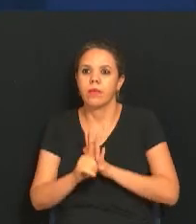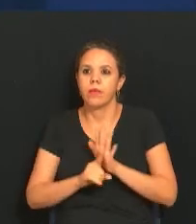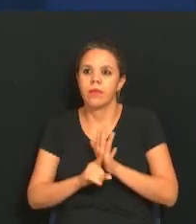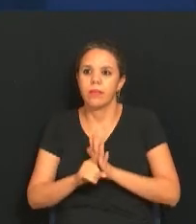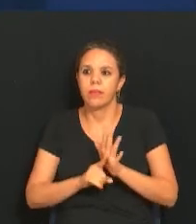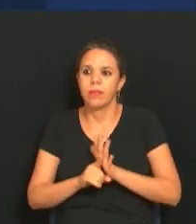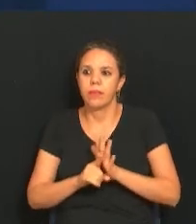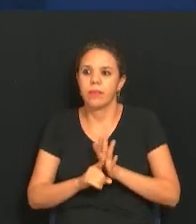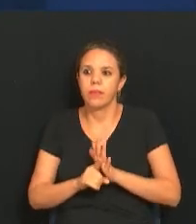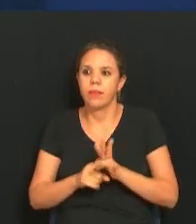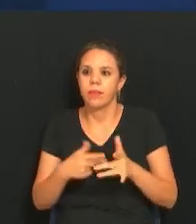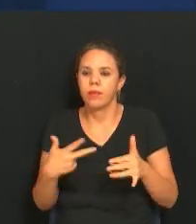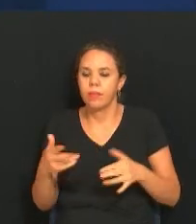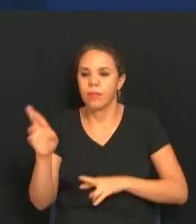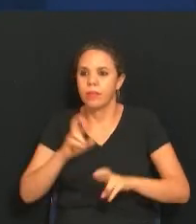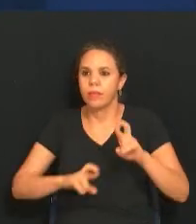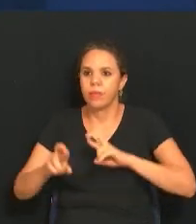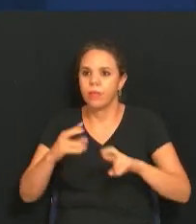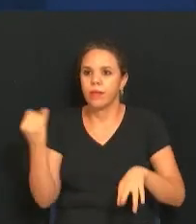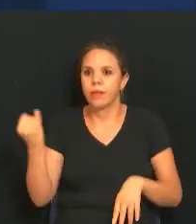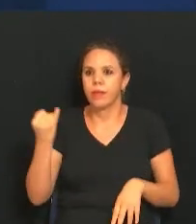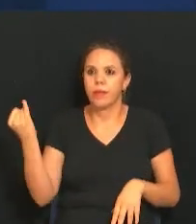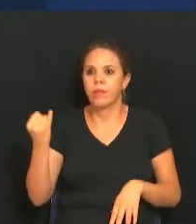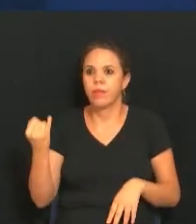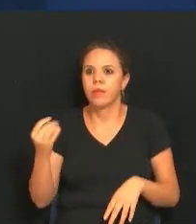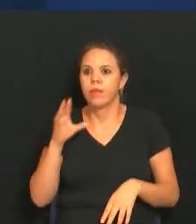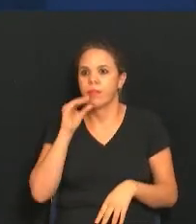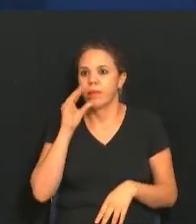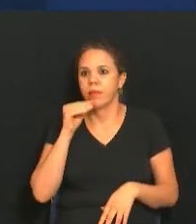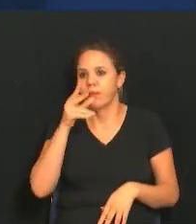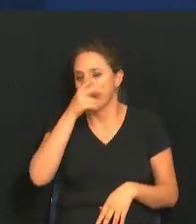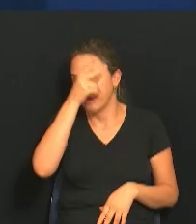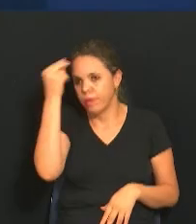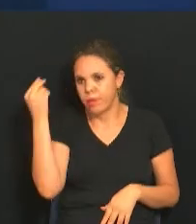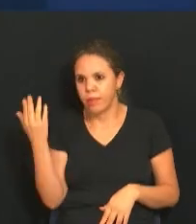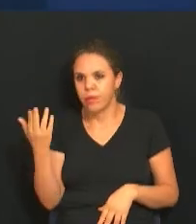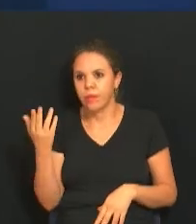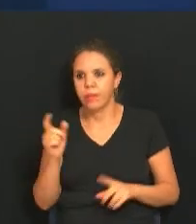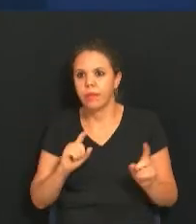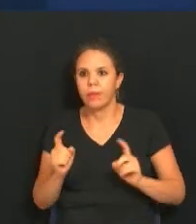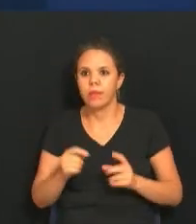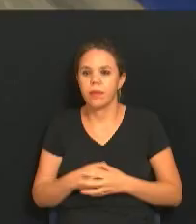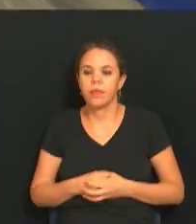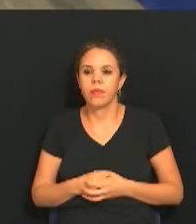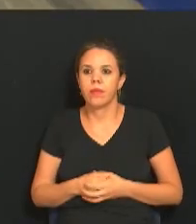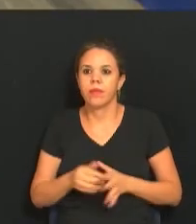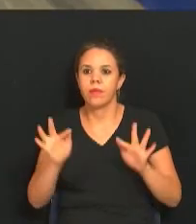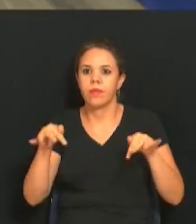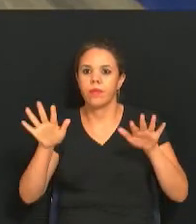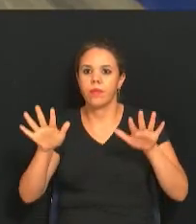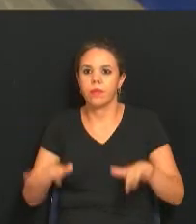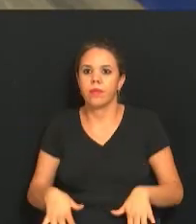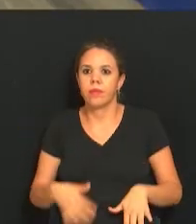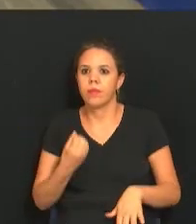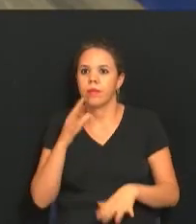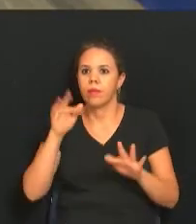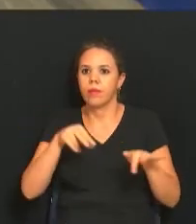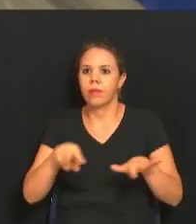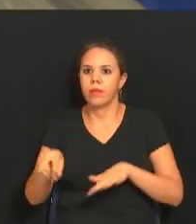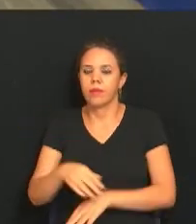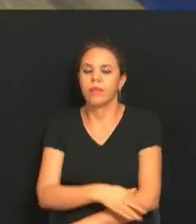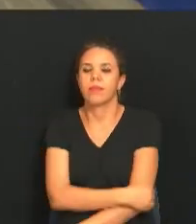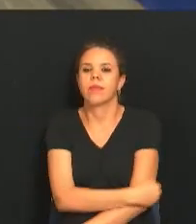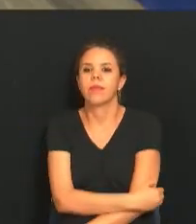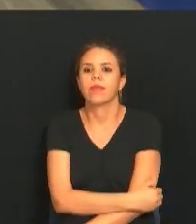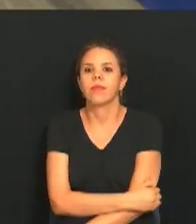que estuda e analisa a importância do funcionalismo público se reunir. Eu fico por aqui, um bom final de semana